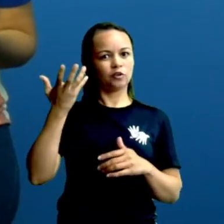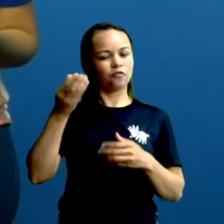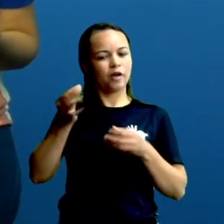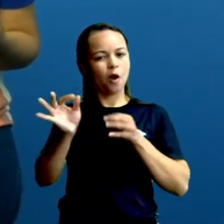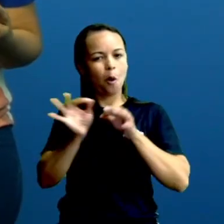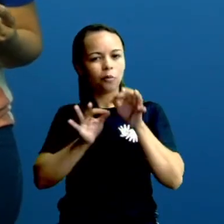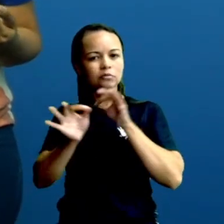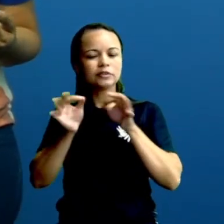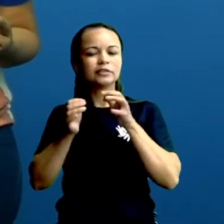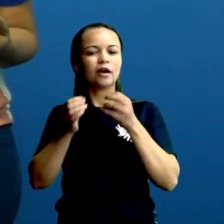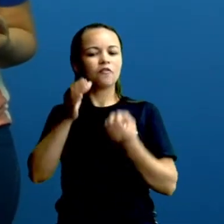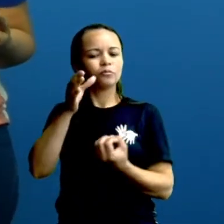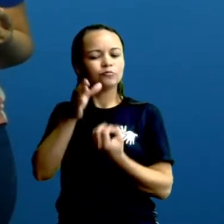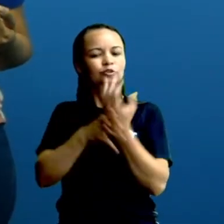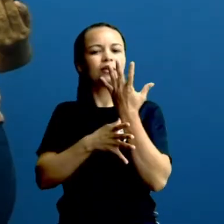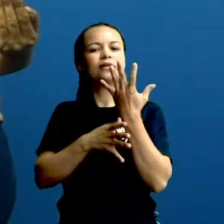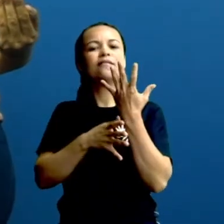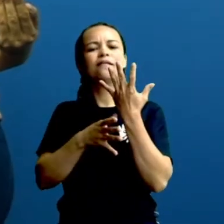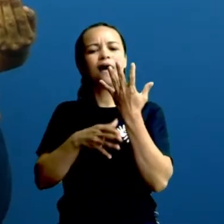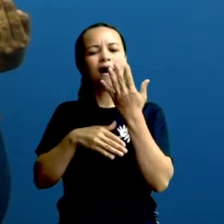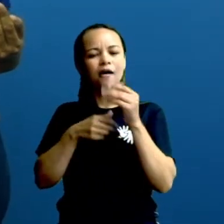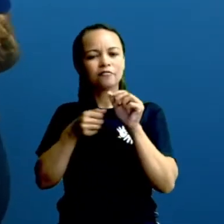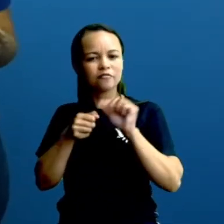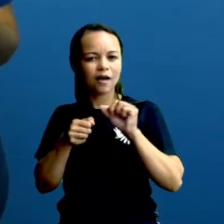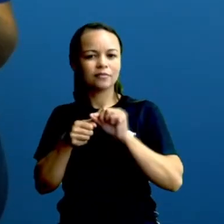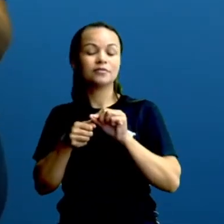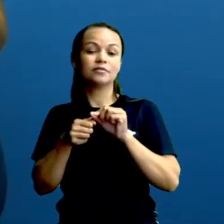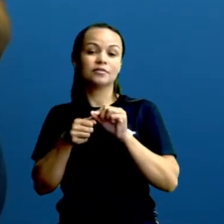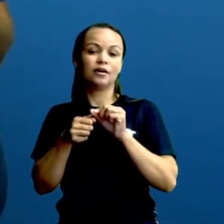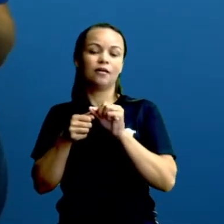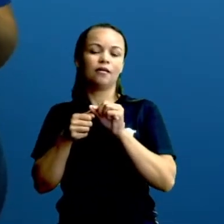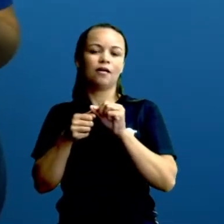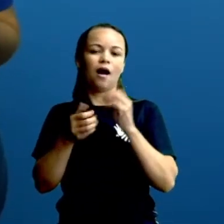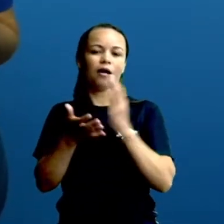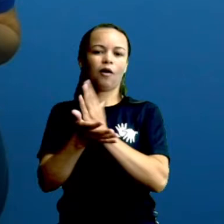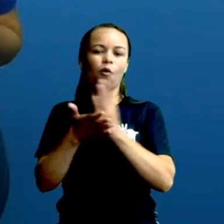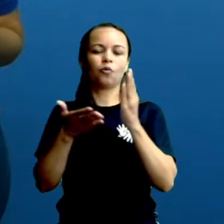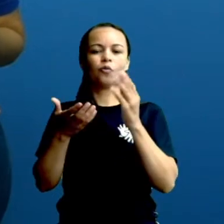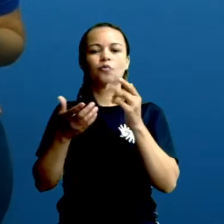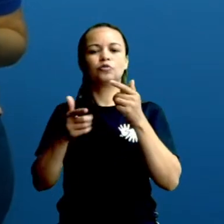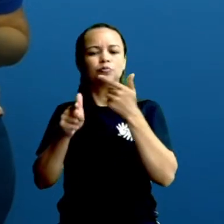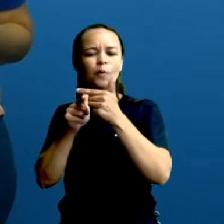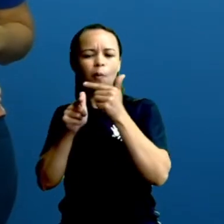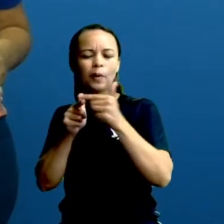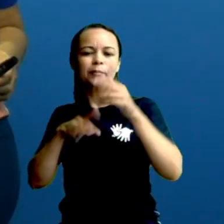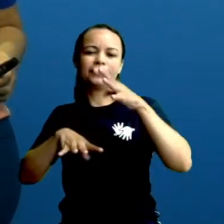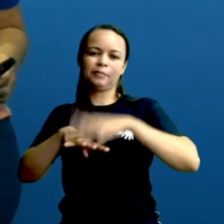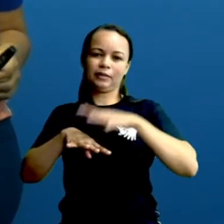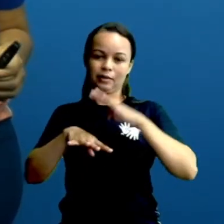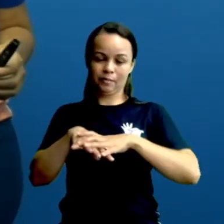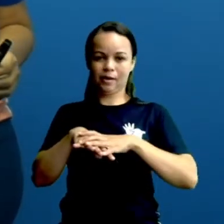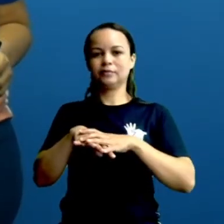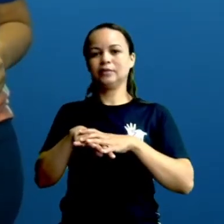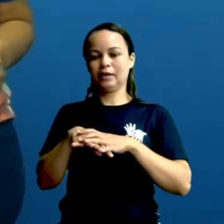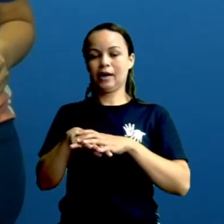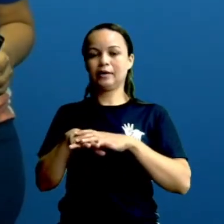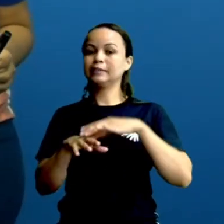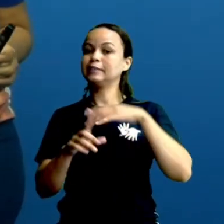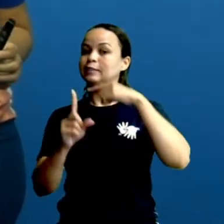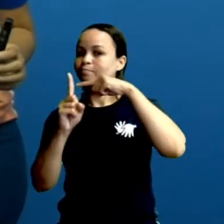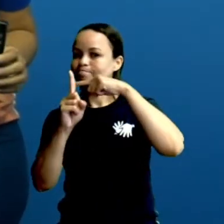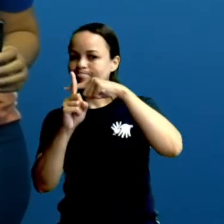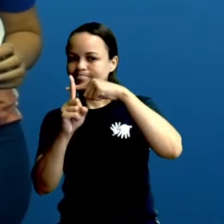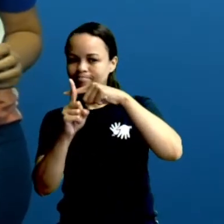elaborar, vamos criar, vamos fazer alguns probleminhas de matemática da